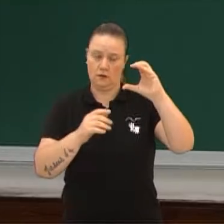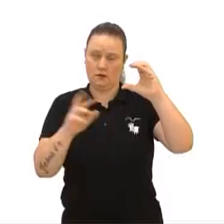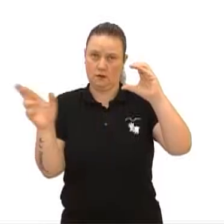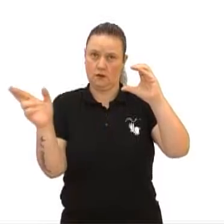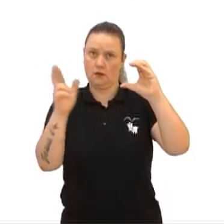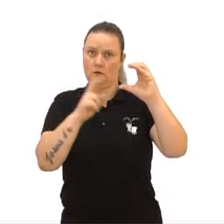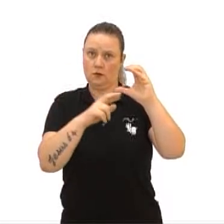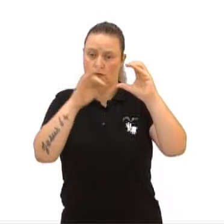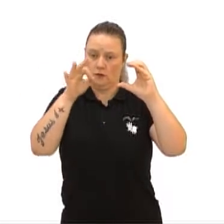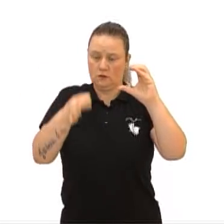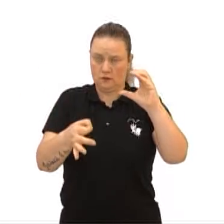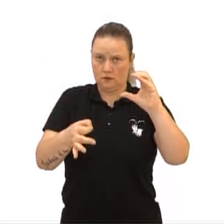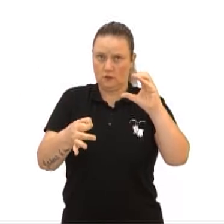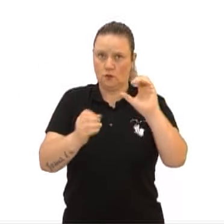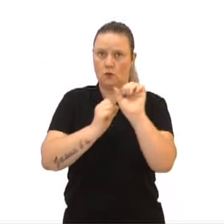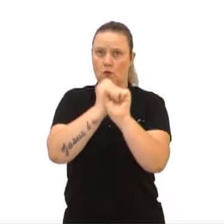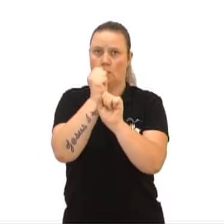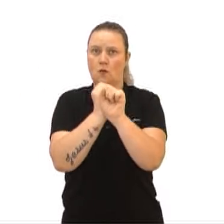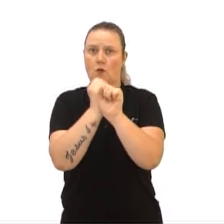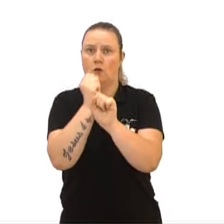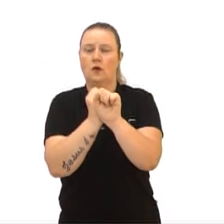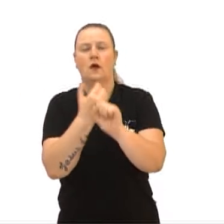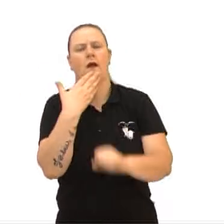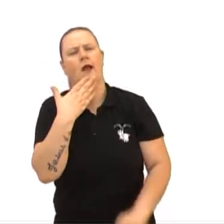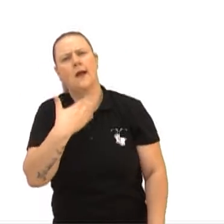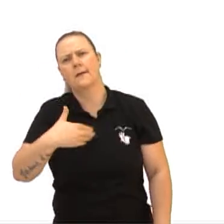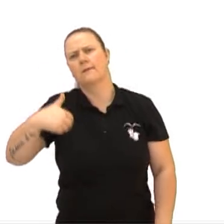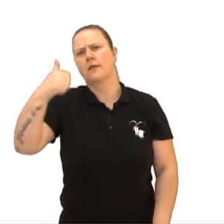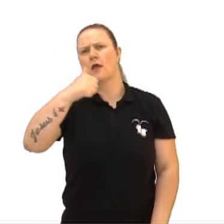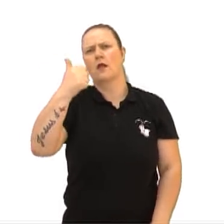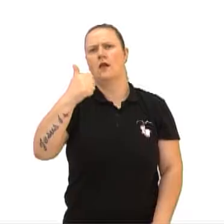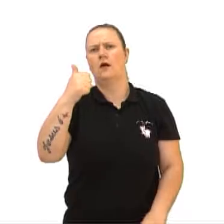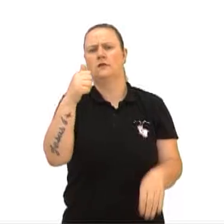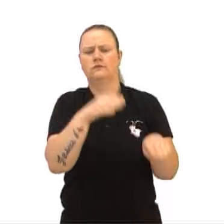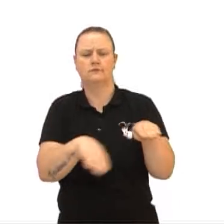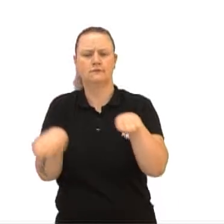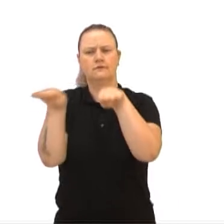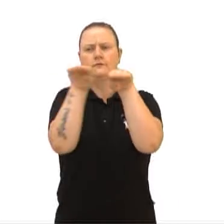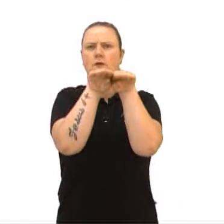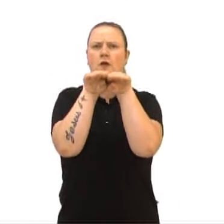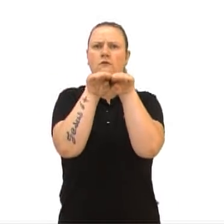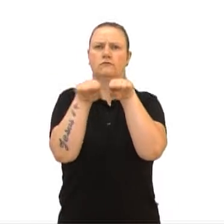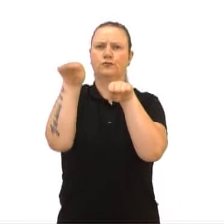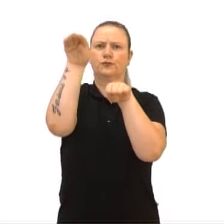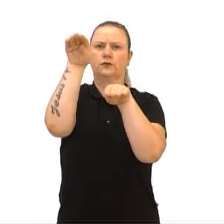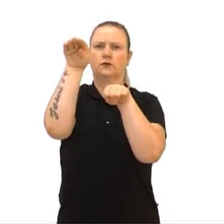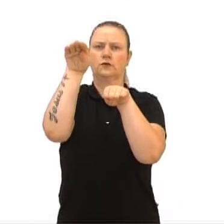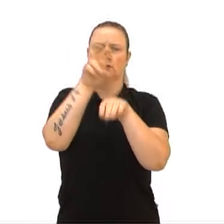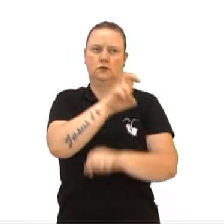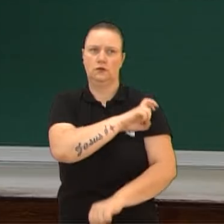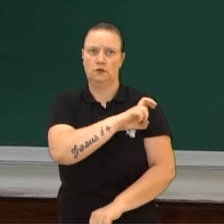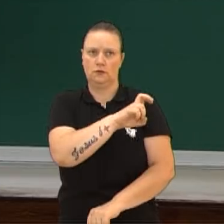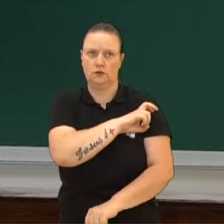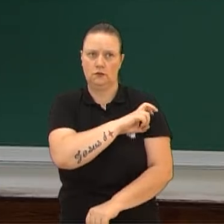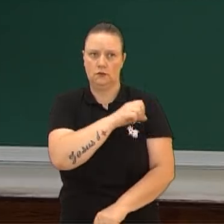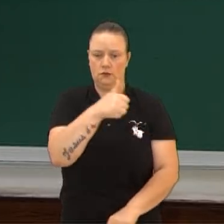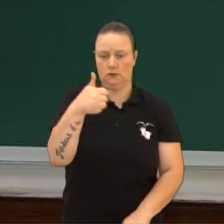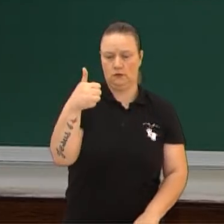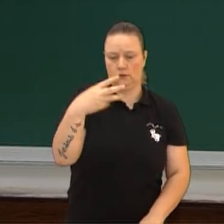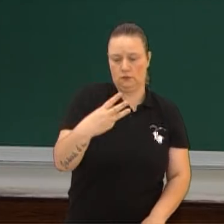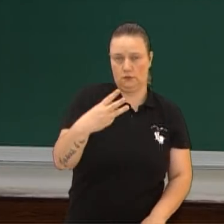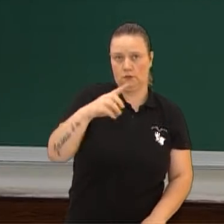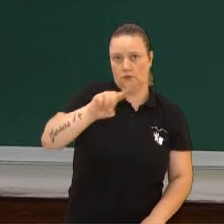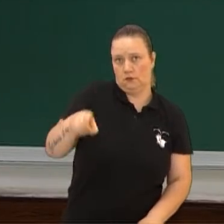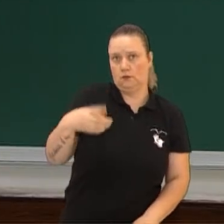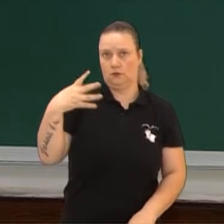que o ano que teve o maior desempenho, né, com a maior média, foi ali o quinto ano com